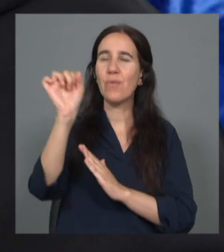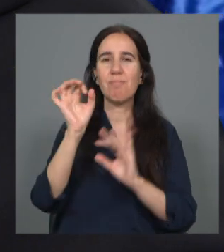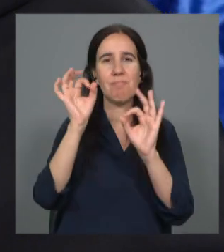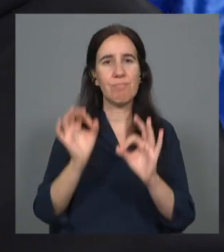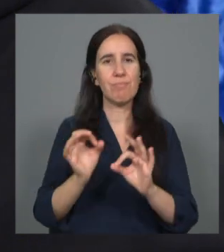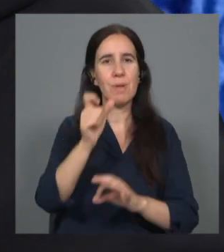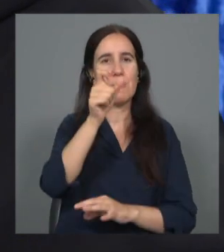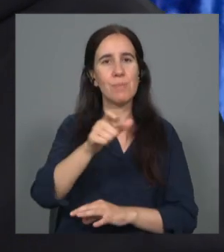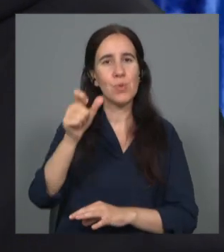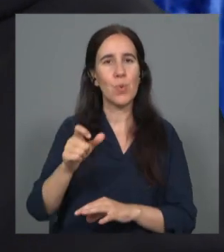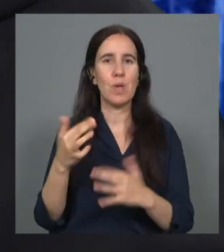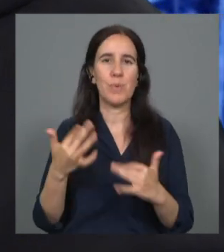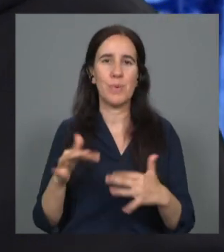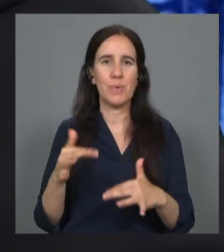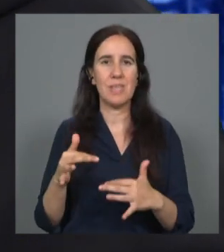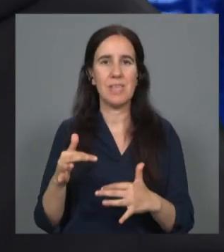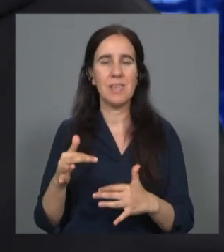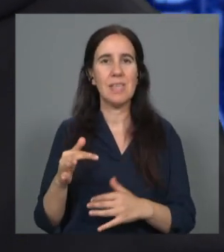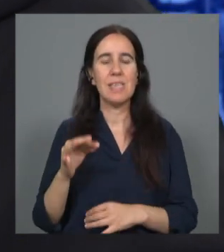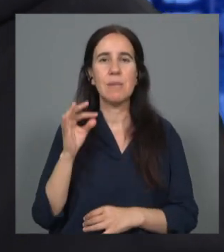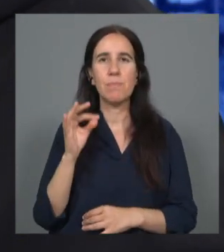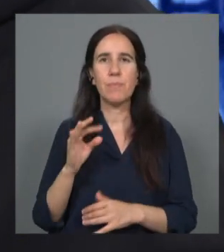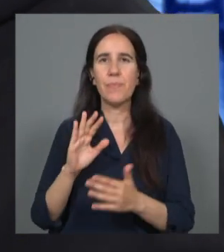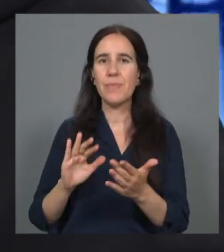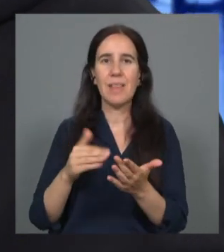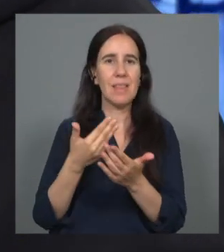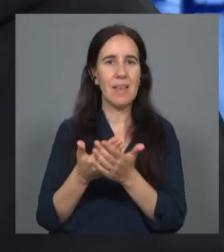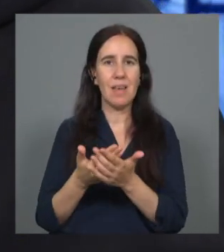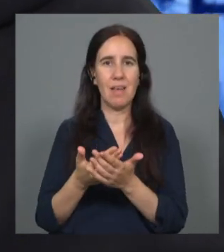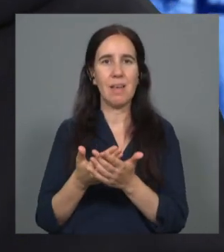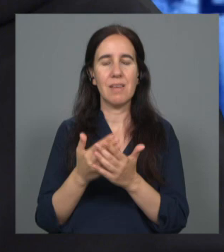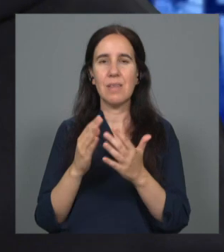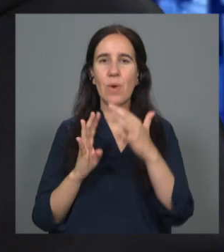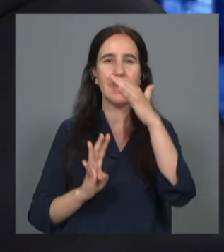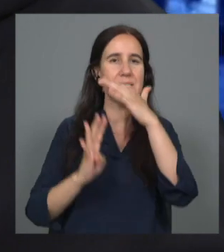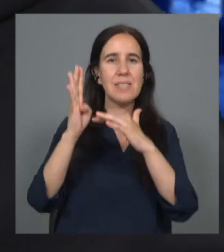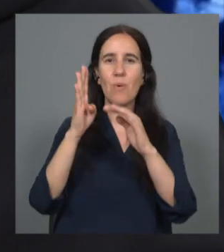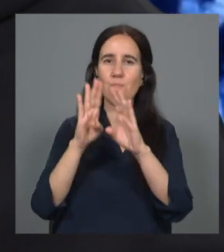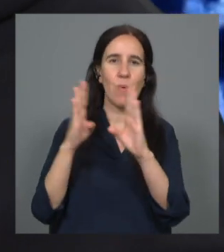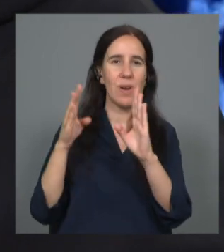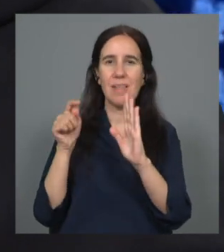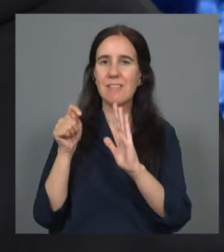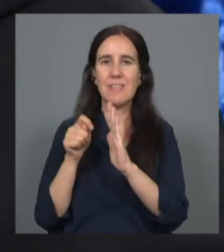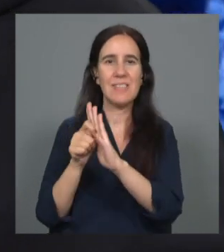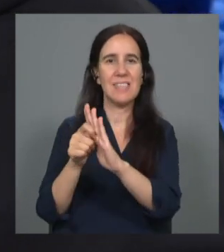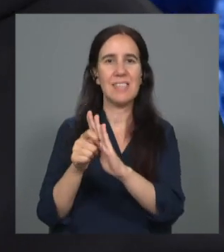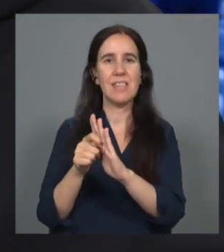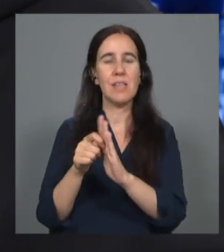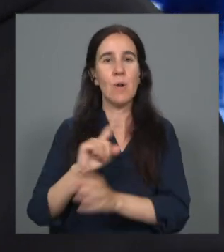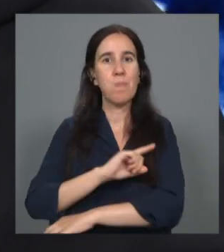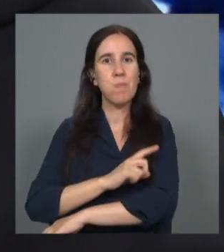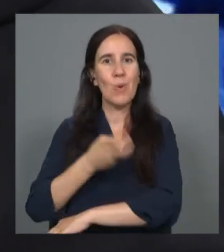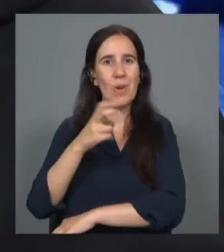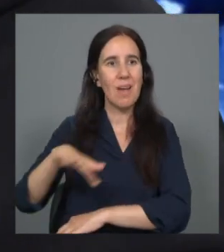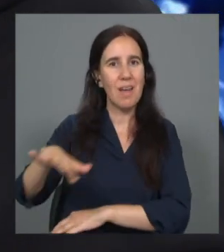pessoas extraordinárias que forçaram as portas do céu. A sua coragem não conhece